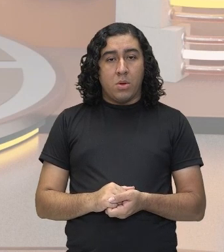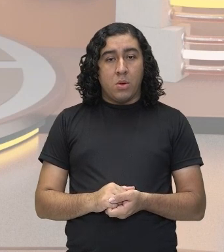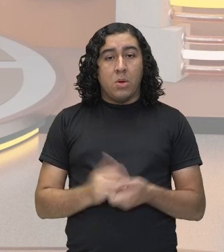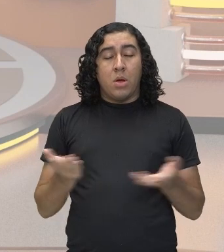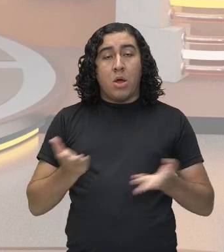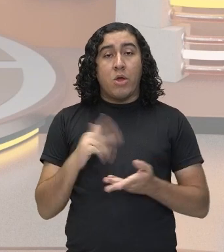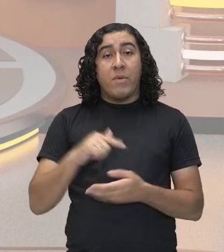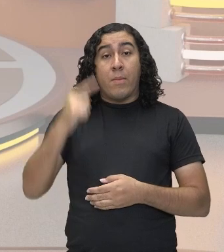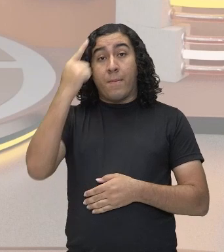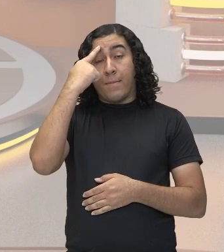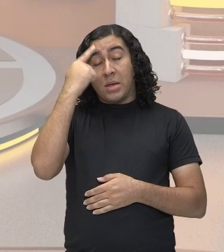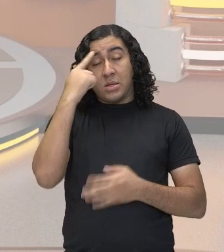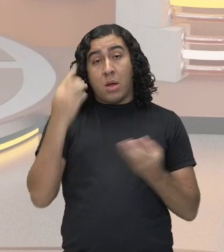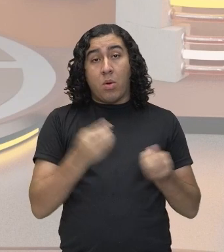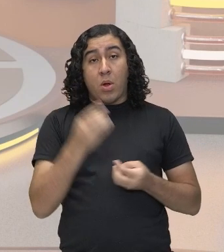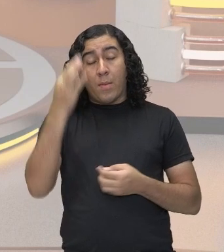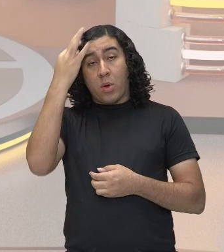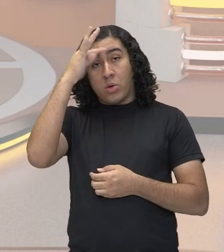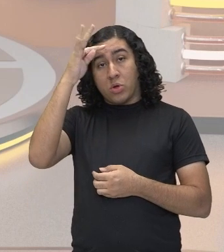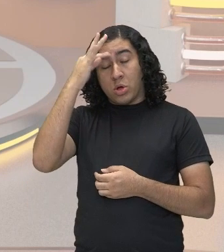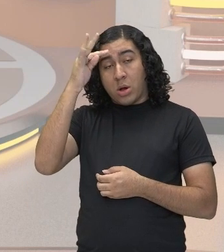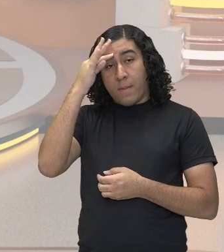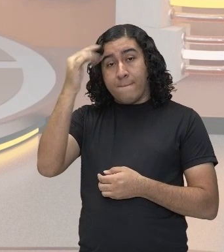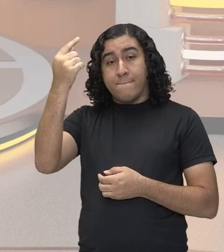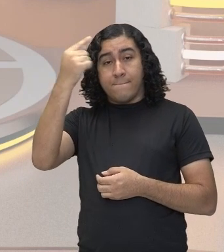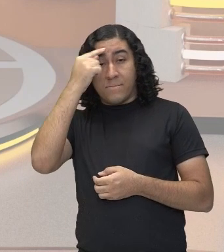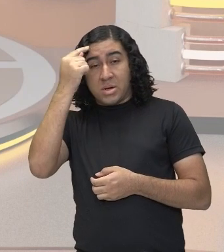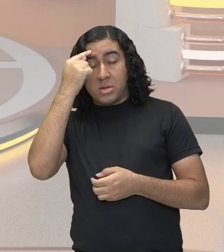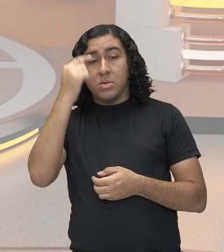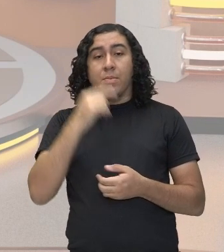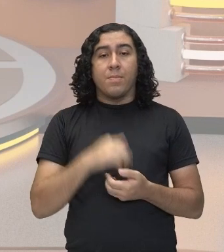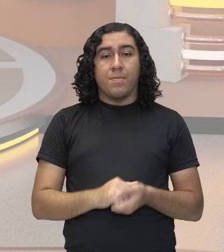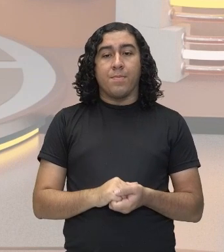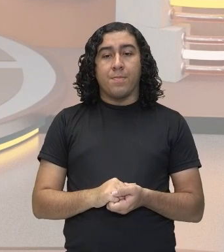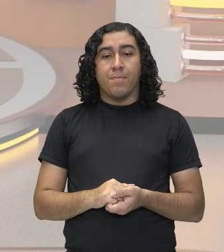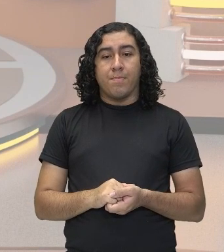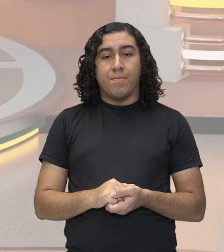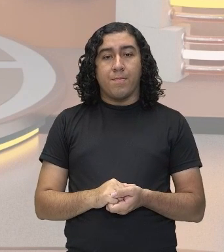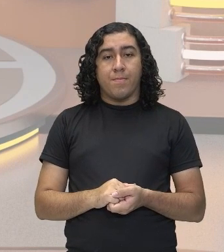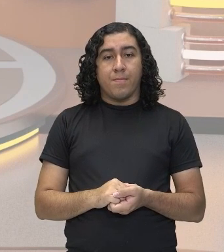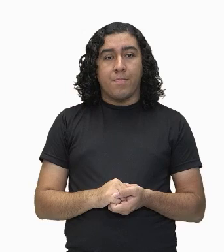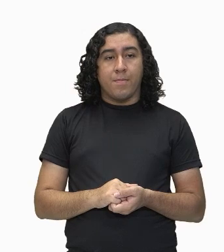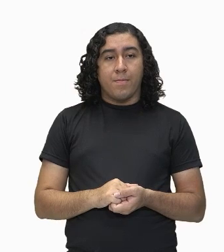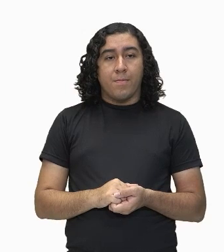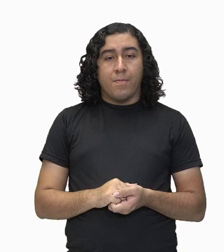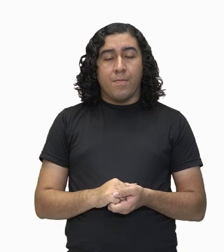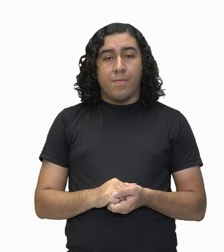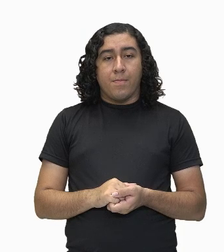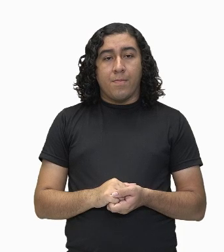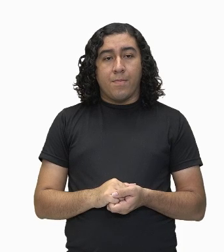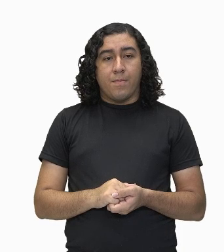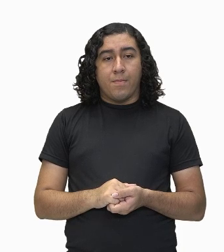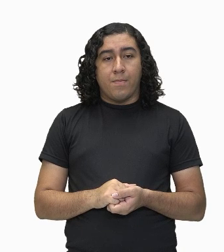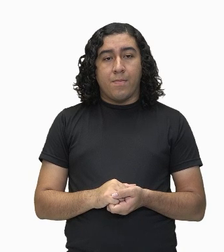Edmund Husserl pensou a sua fenomenologia. Vamos lá, então olha só.